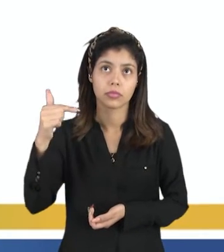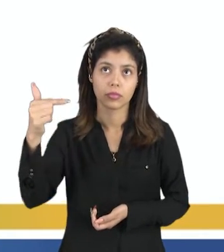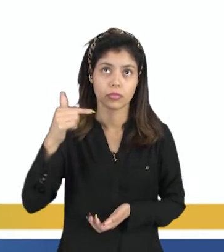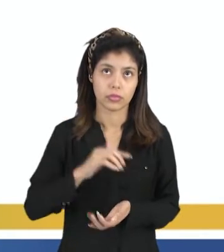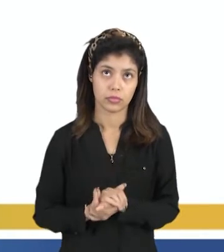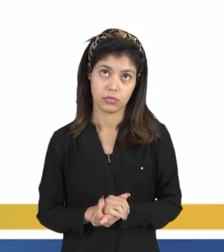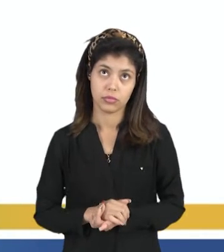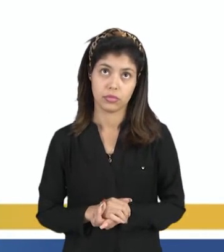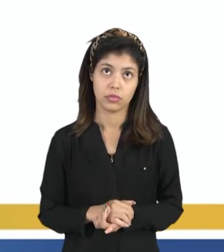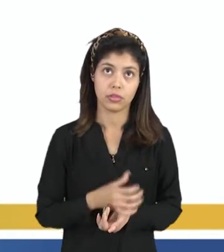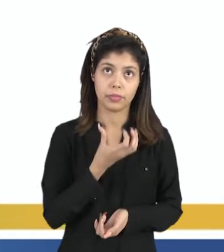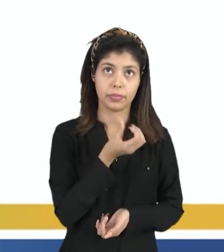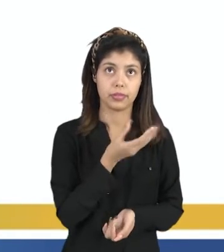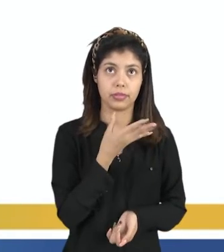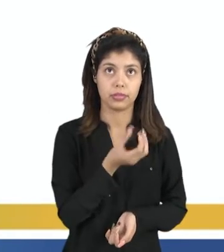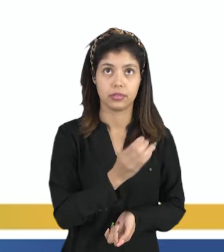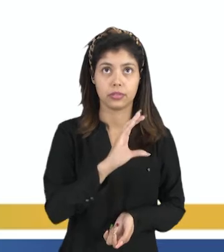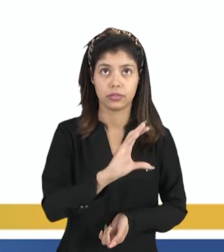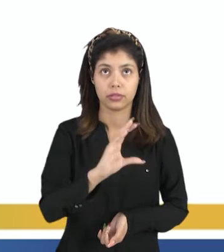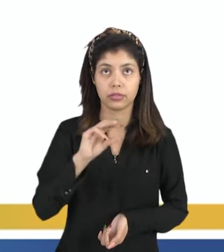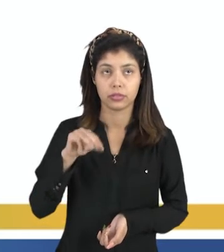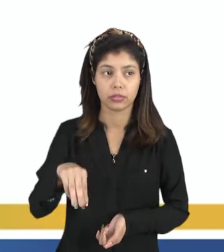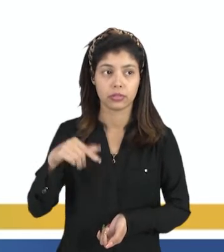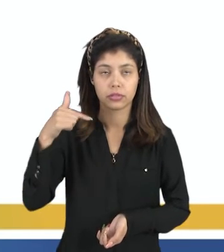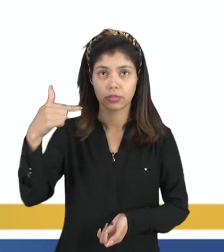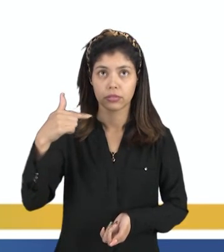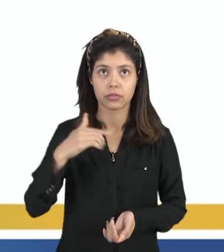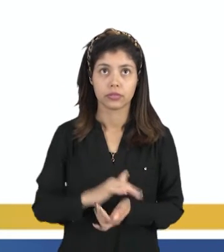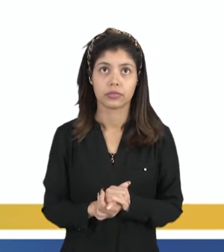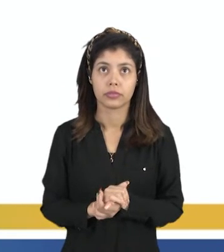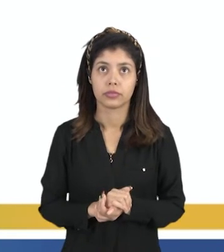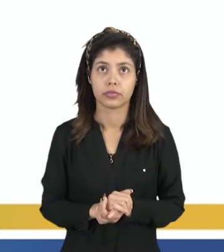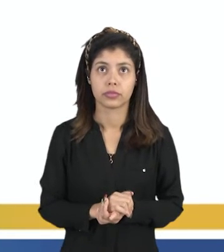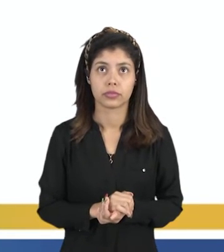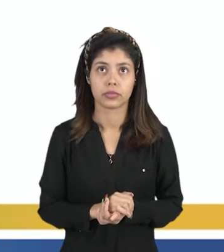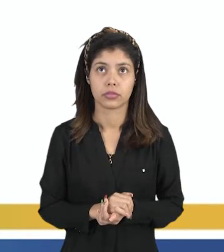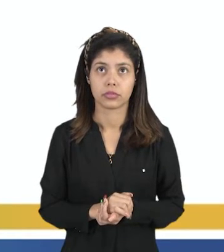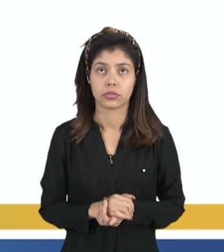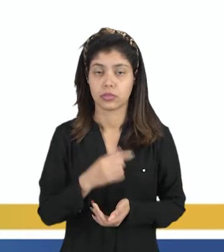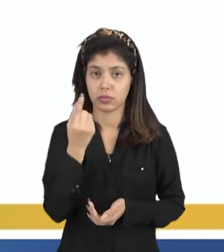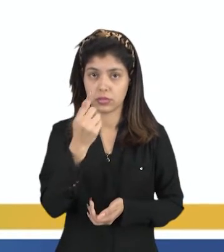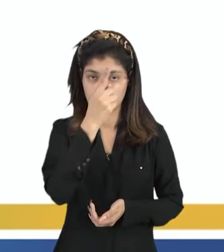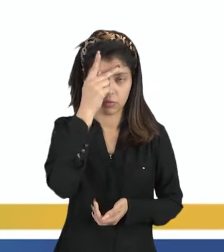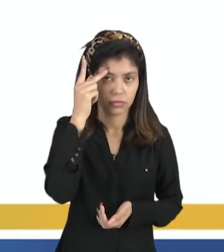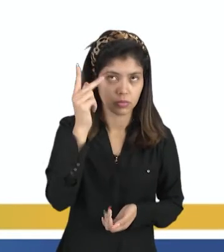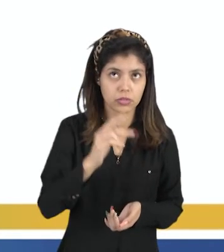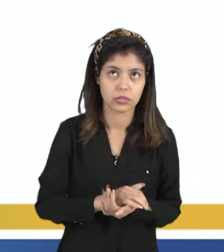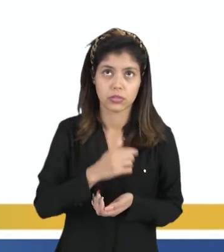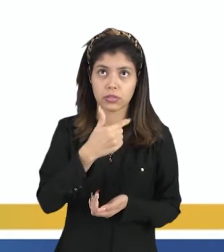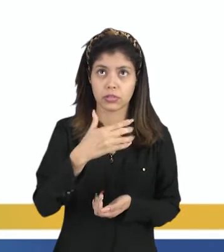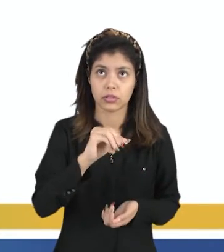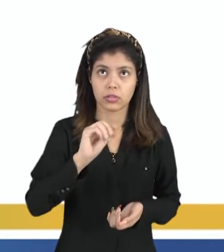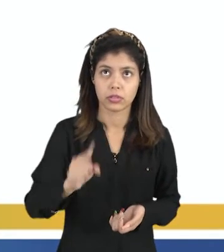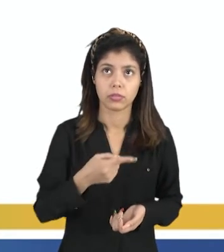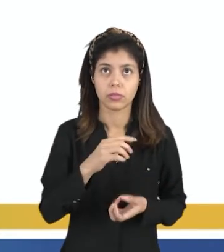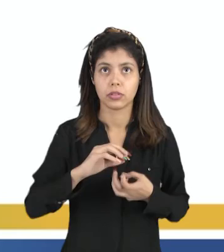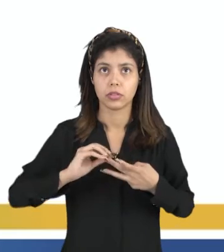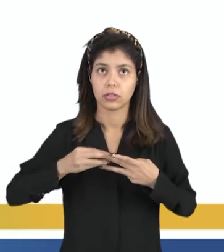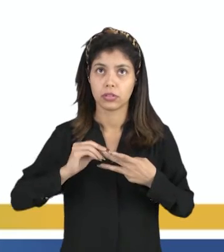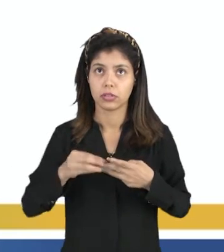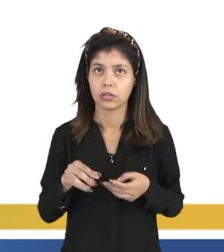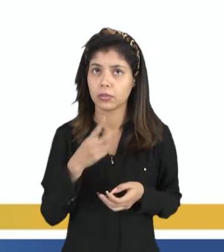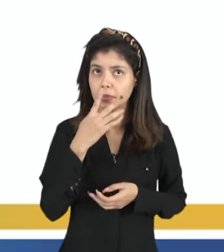E no tubarão, em torno de 20 centímetros cúbicos. Uma pessoa ela tem em torno de 20 milhões de